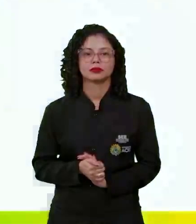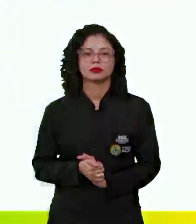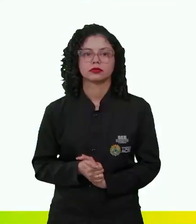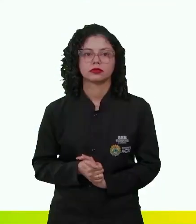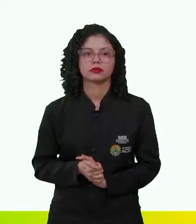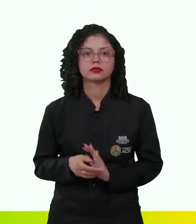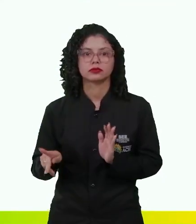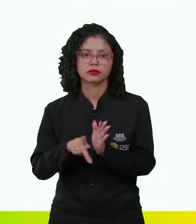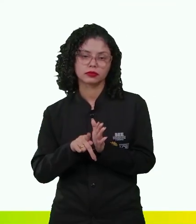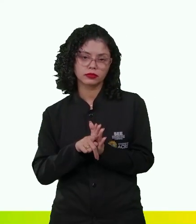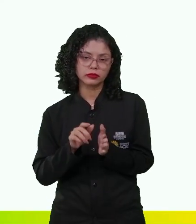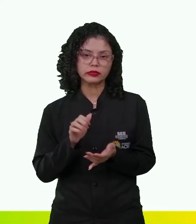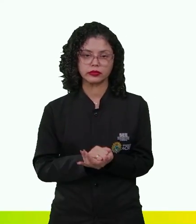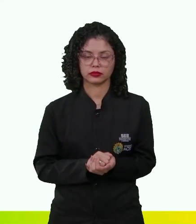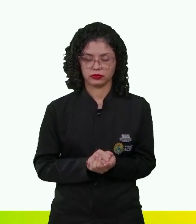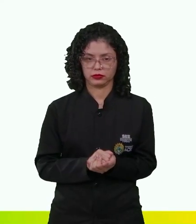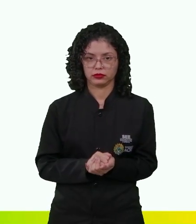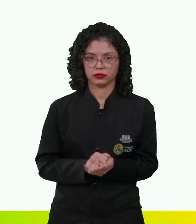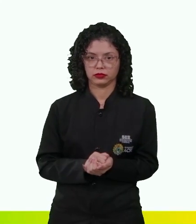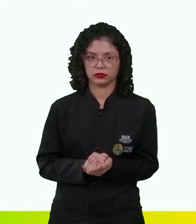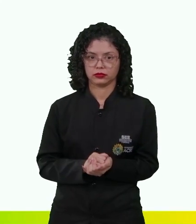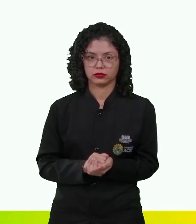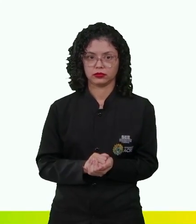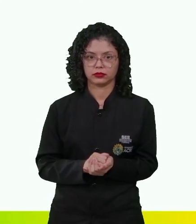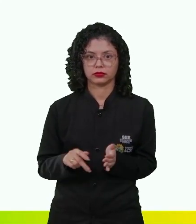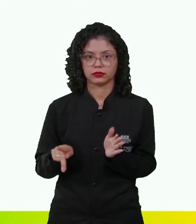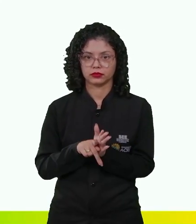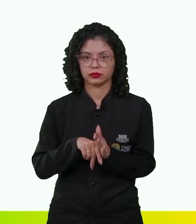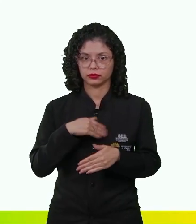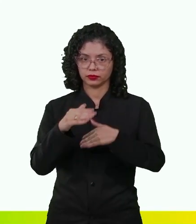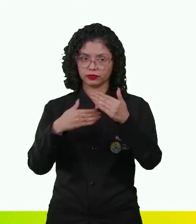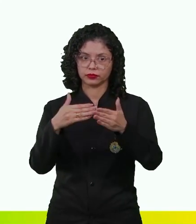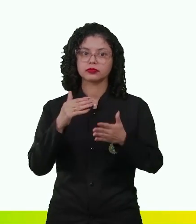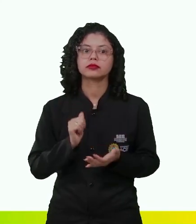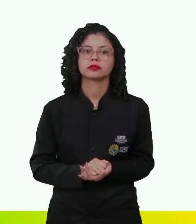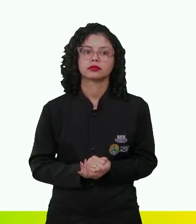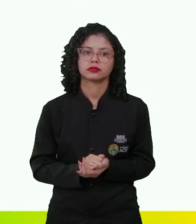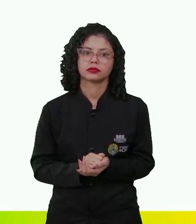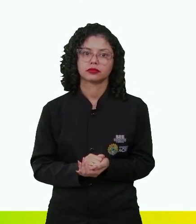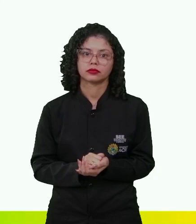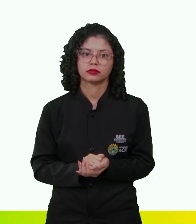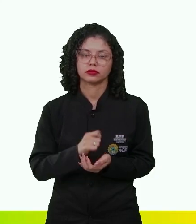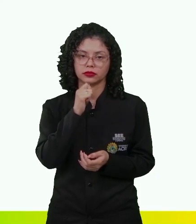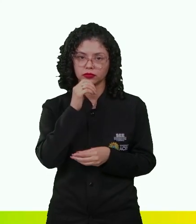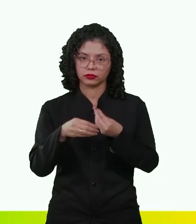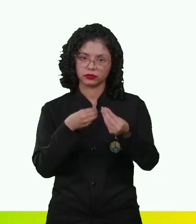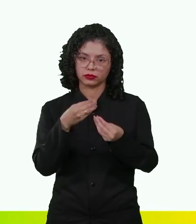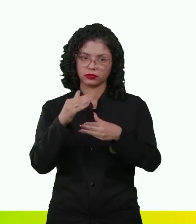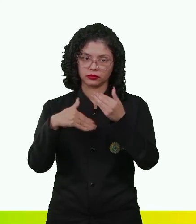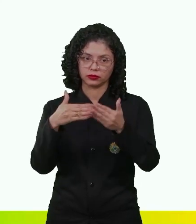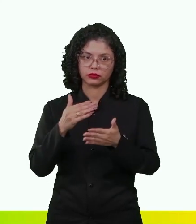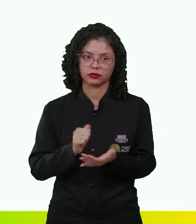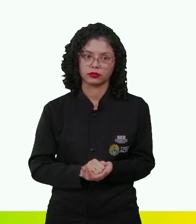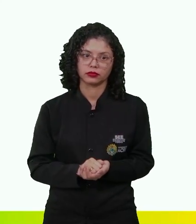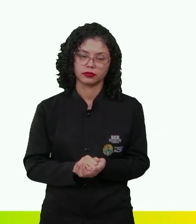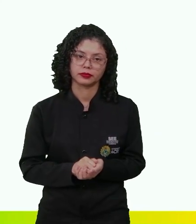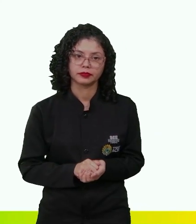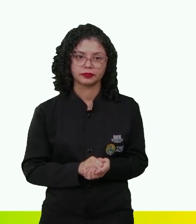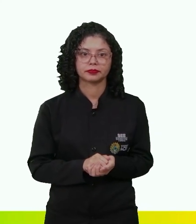Com a dependência, a oferta dos países em desenvolvimento, como a dependência afeta os países em